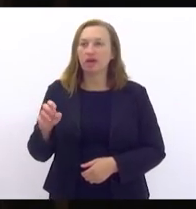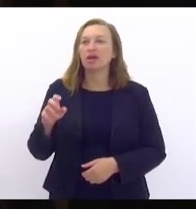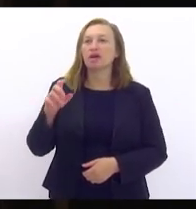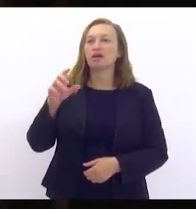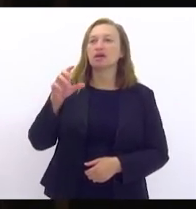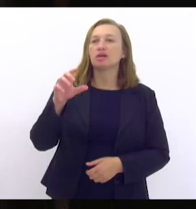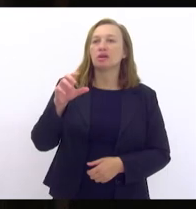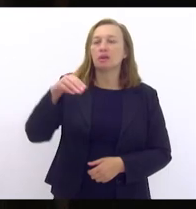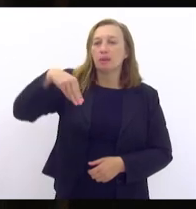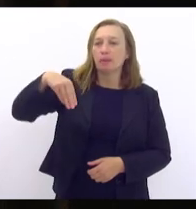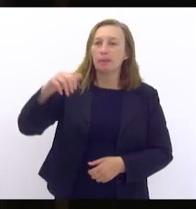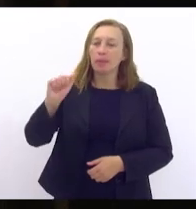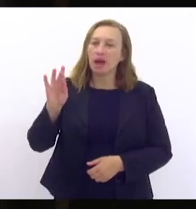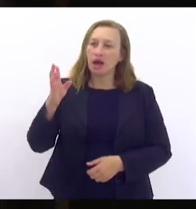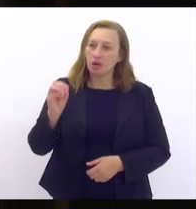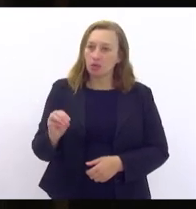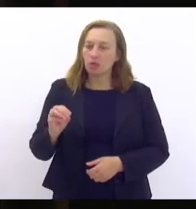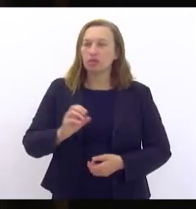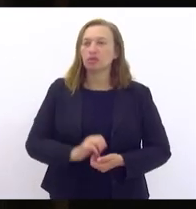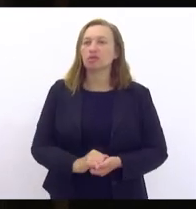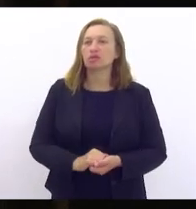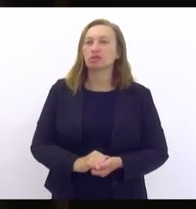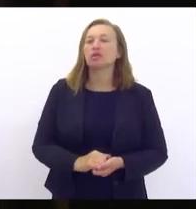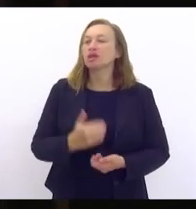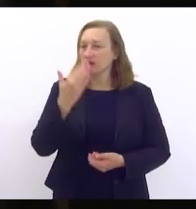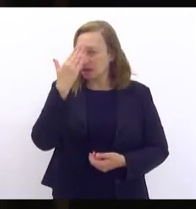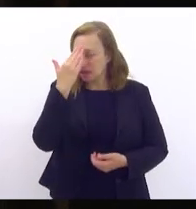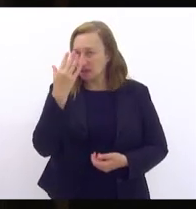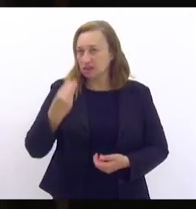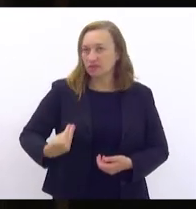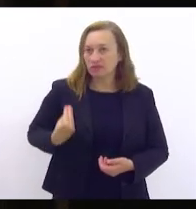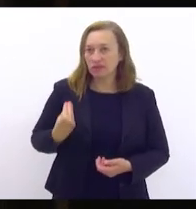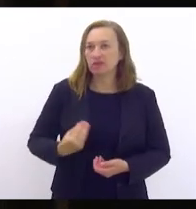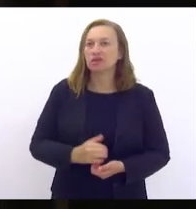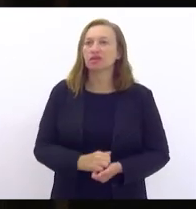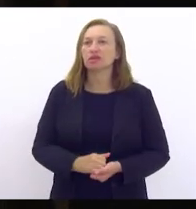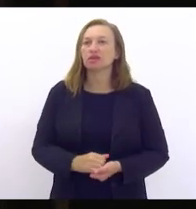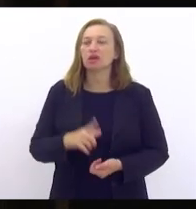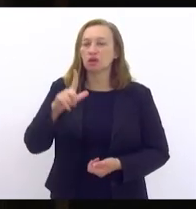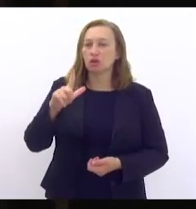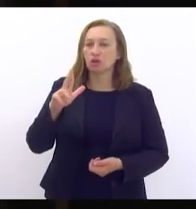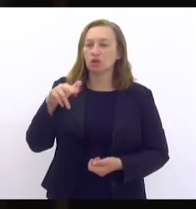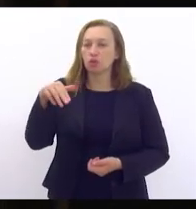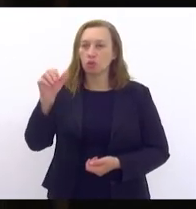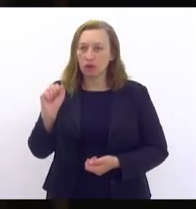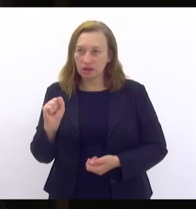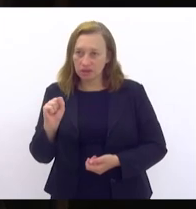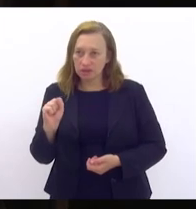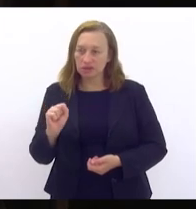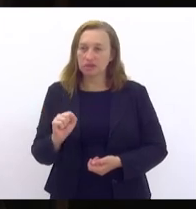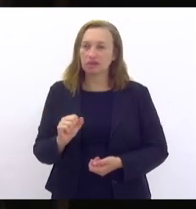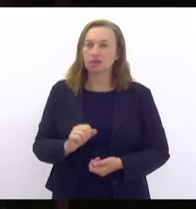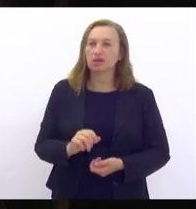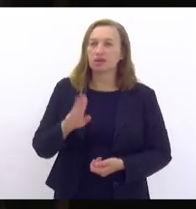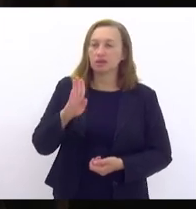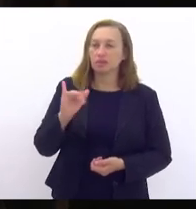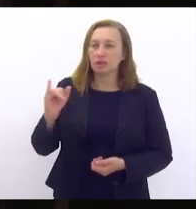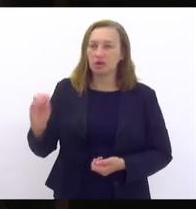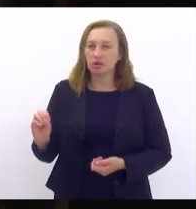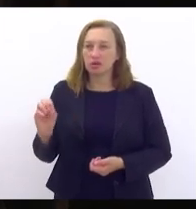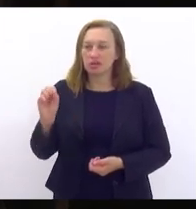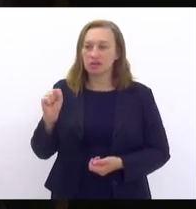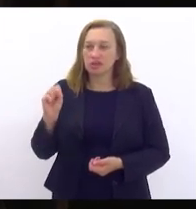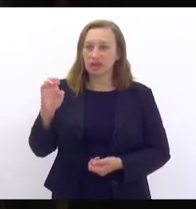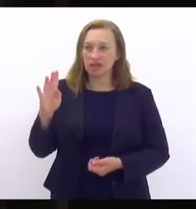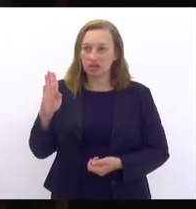Antônio da Silva agradecer a presença do Senhor Lucas Antônio Martinez da biossectorcel